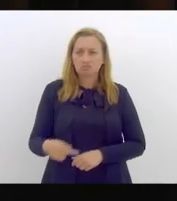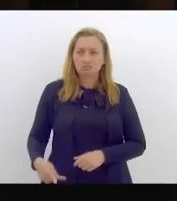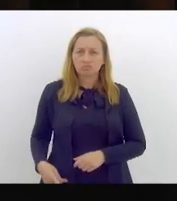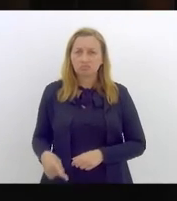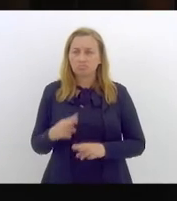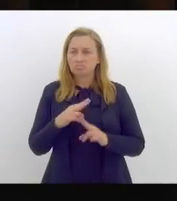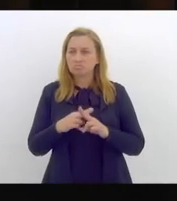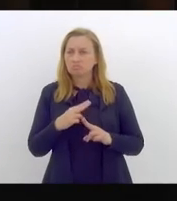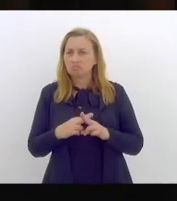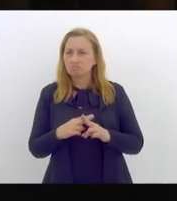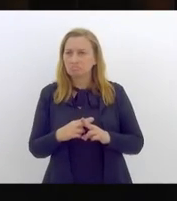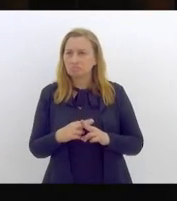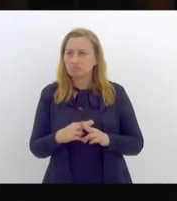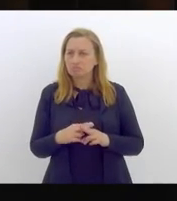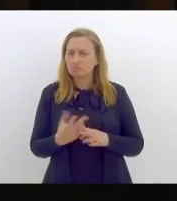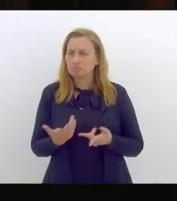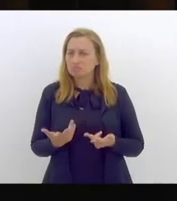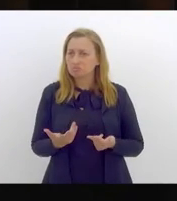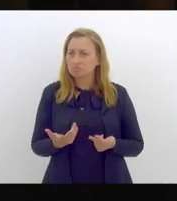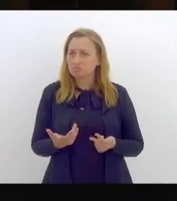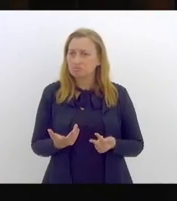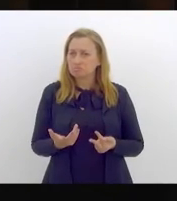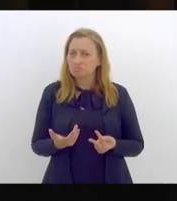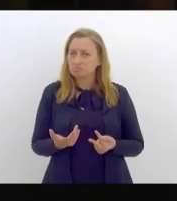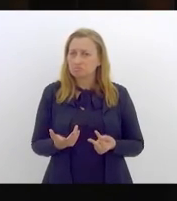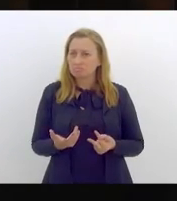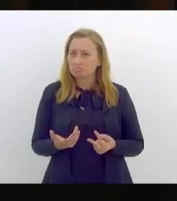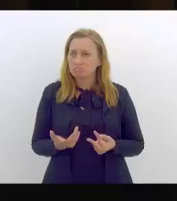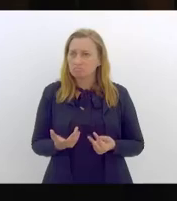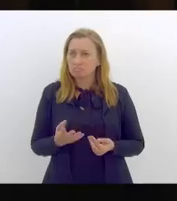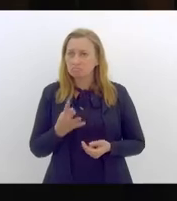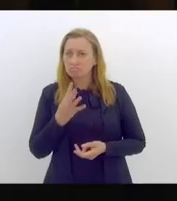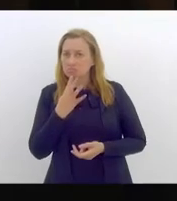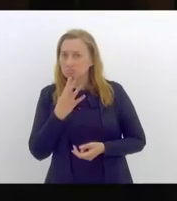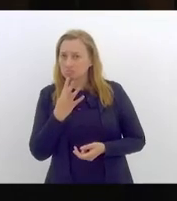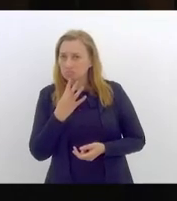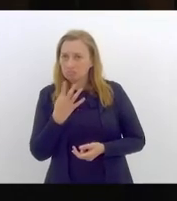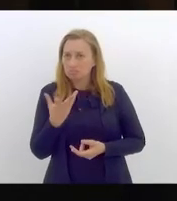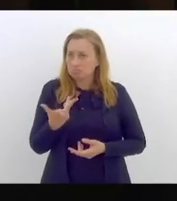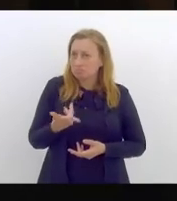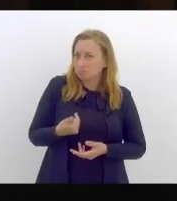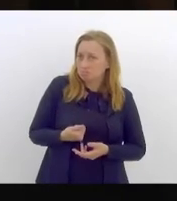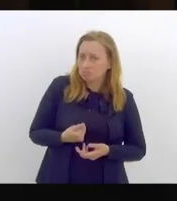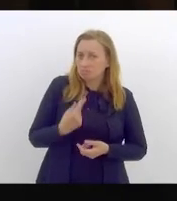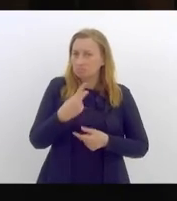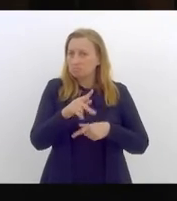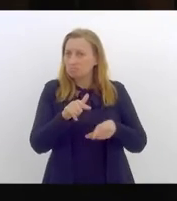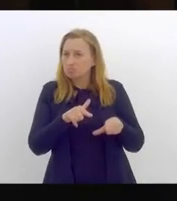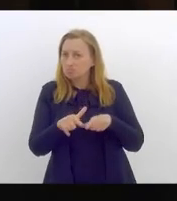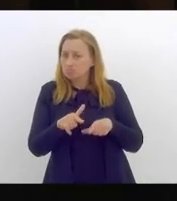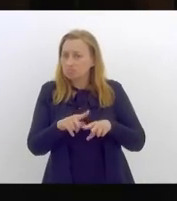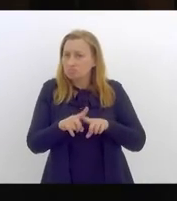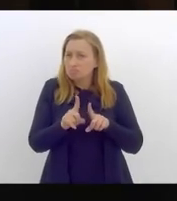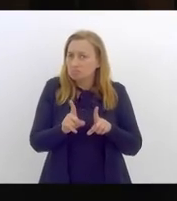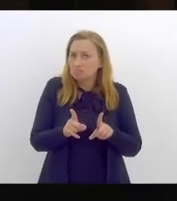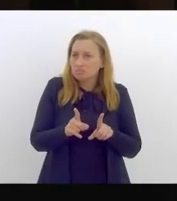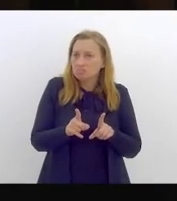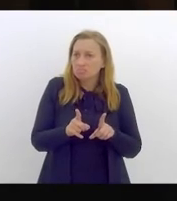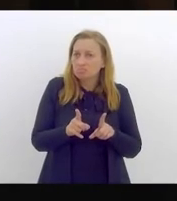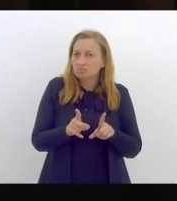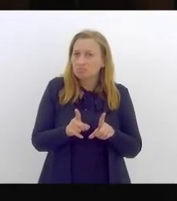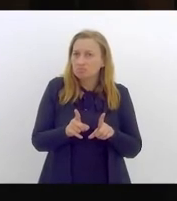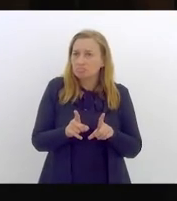Caixa numa lógica de reconhecer a qualidade do seu trabalho, mas